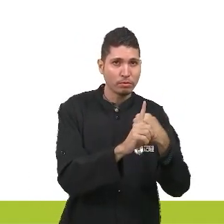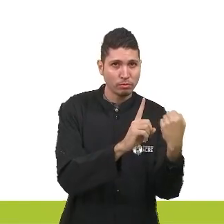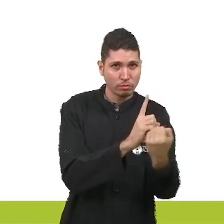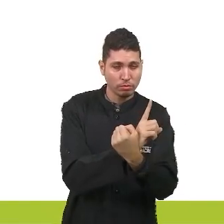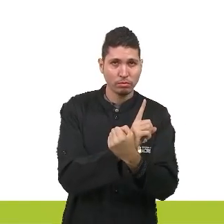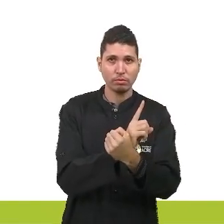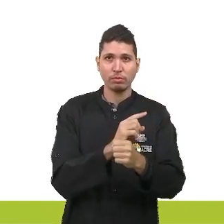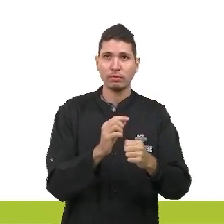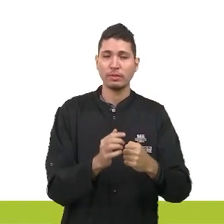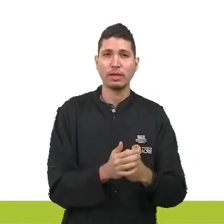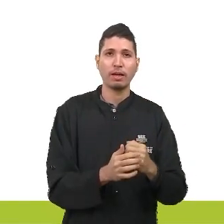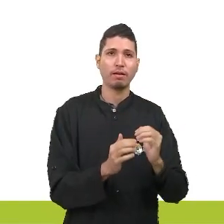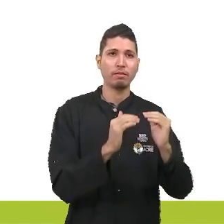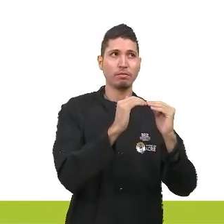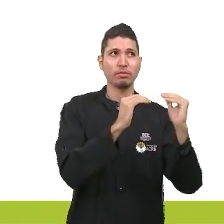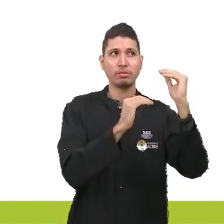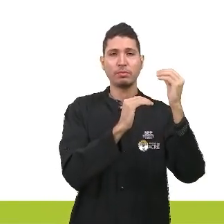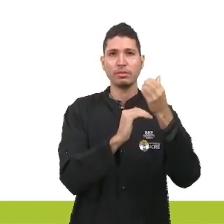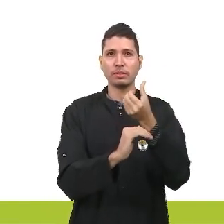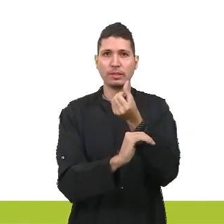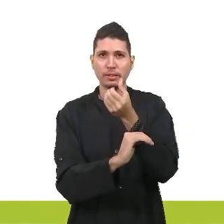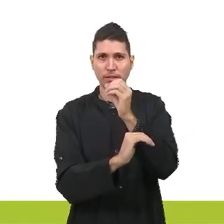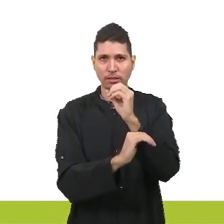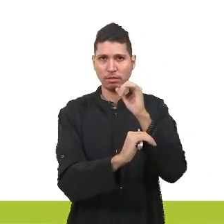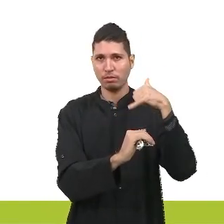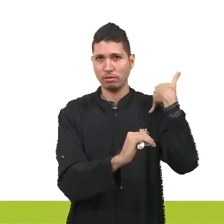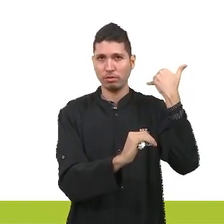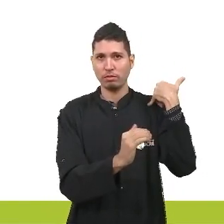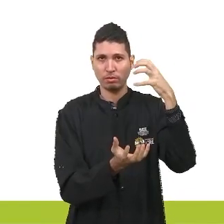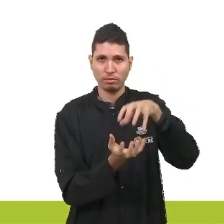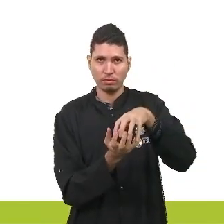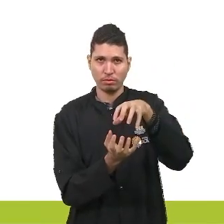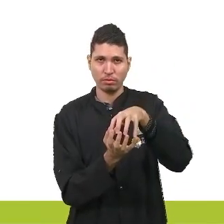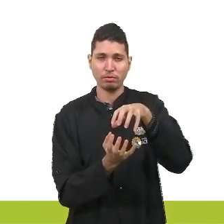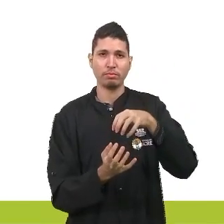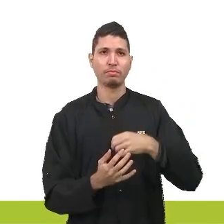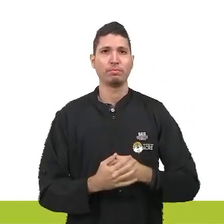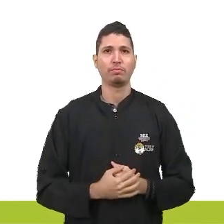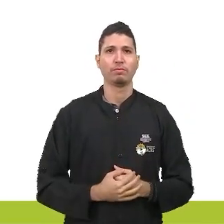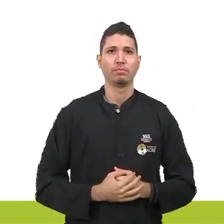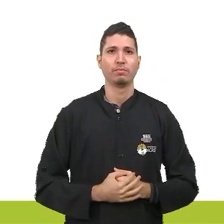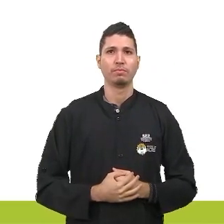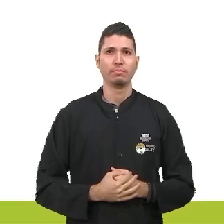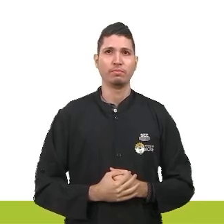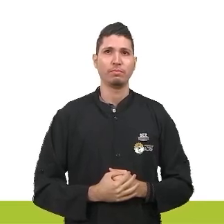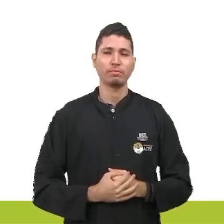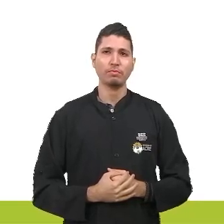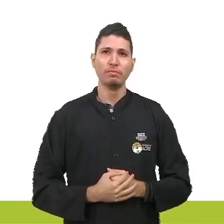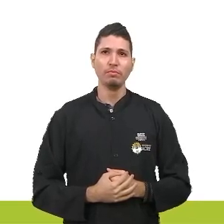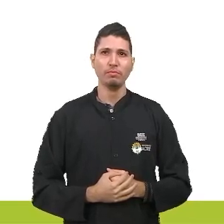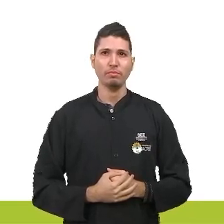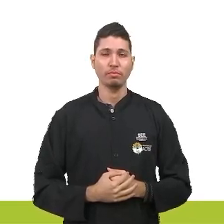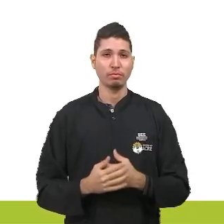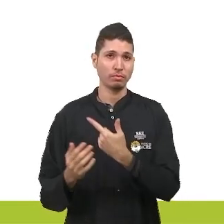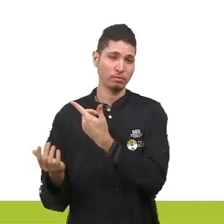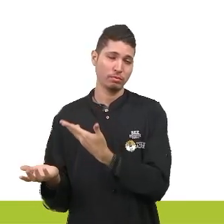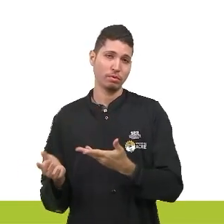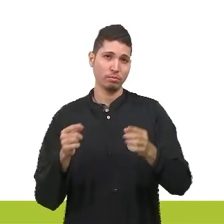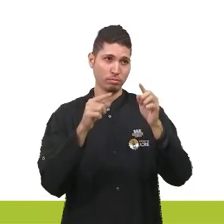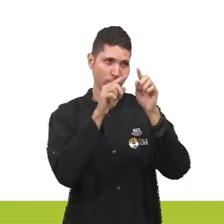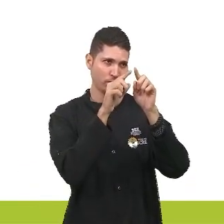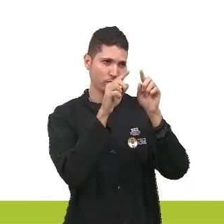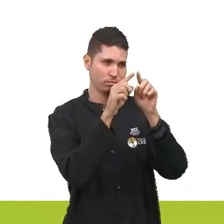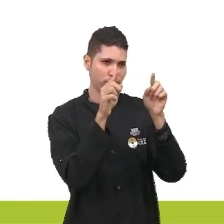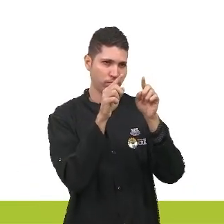60 anos nós temos ali os idosos, tá? E aqui eu trouxe para vocês pirâmides etárias do